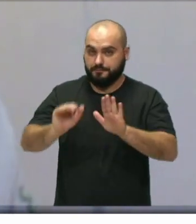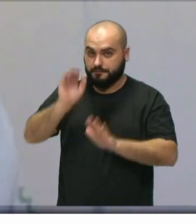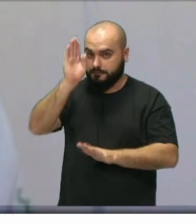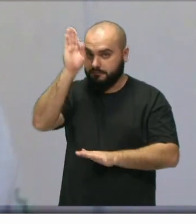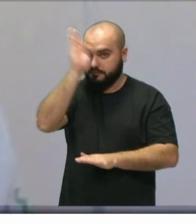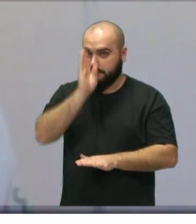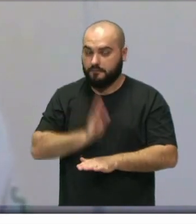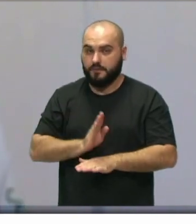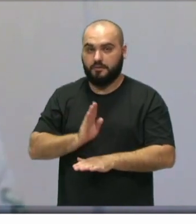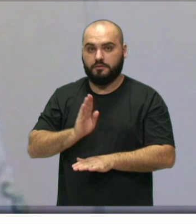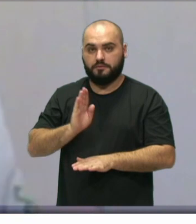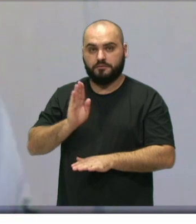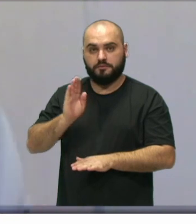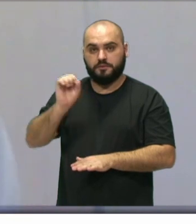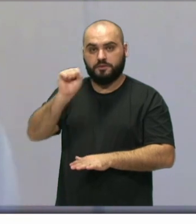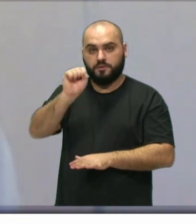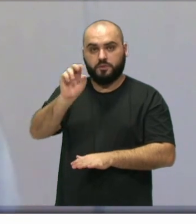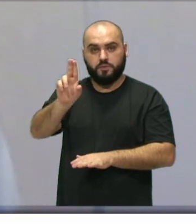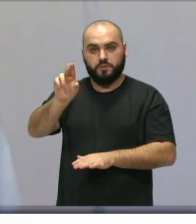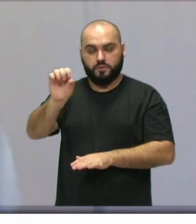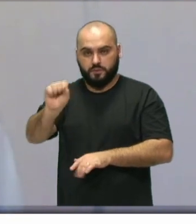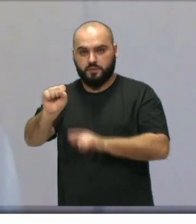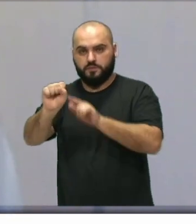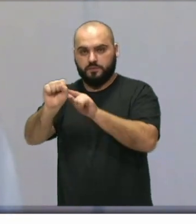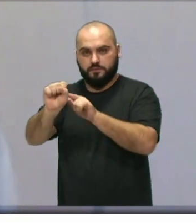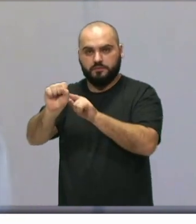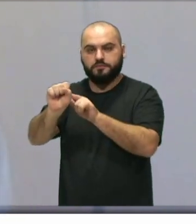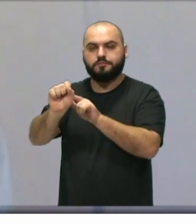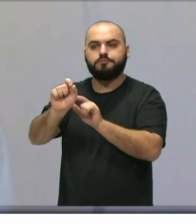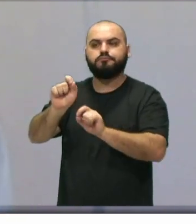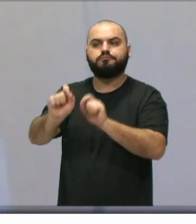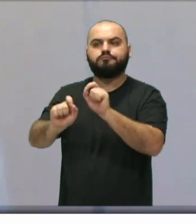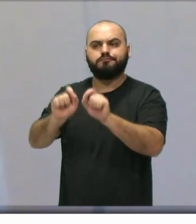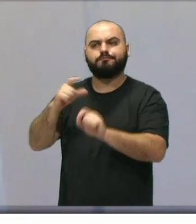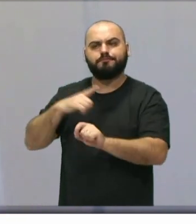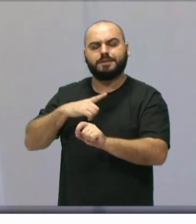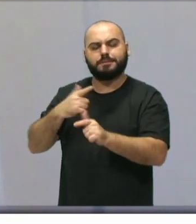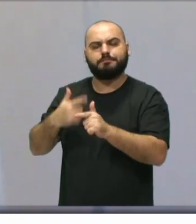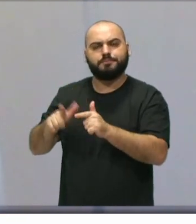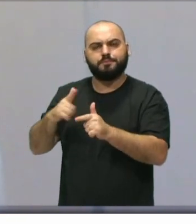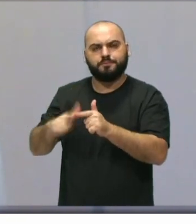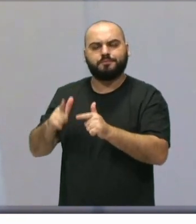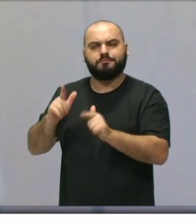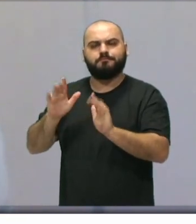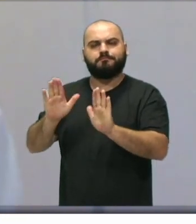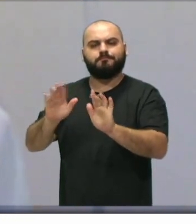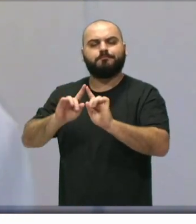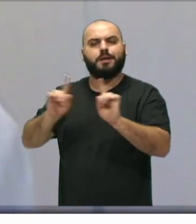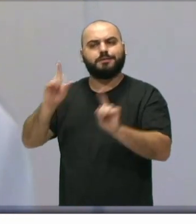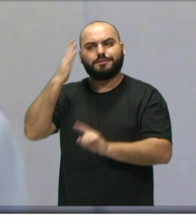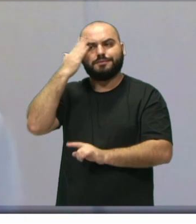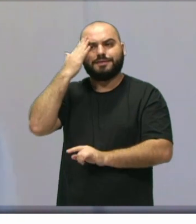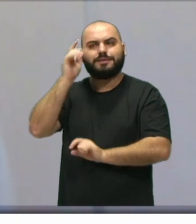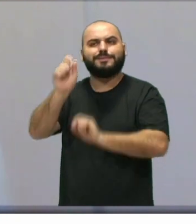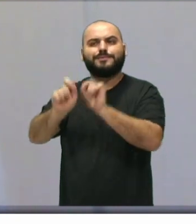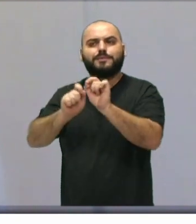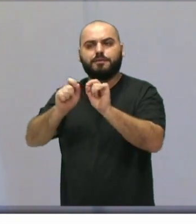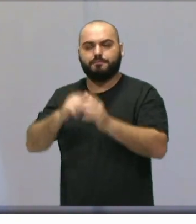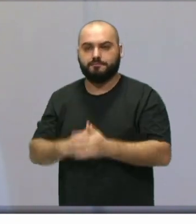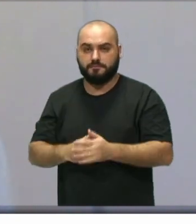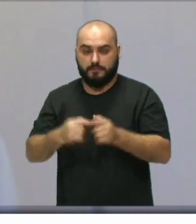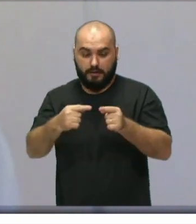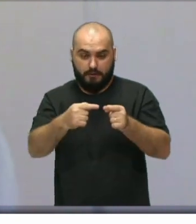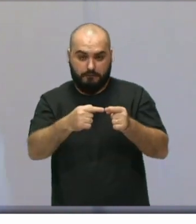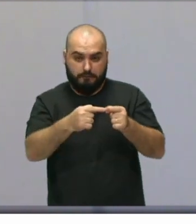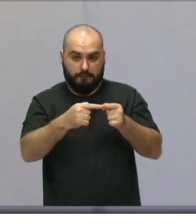de seguridade social tem seus problemas. E aí, o que se entendia? Que afastava do